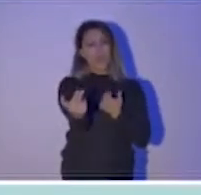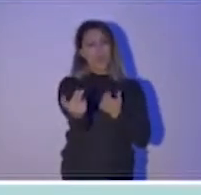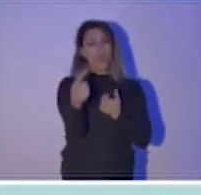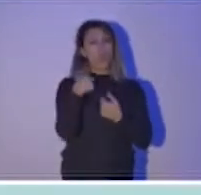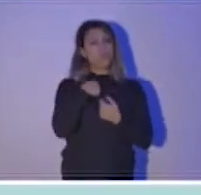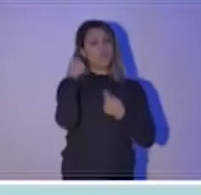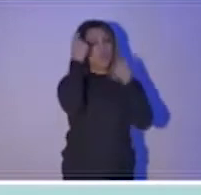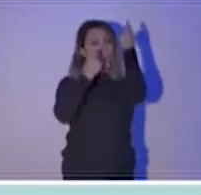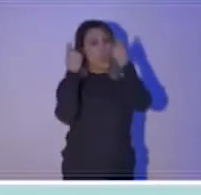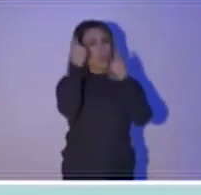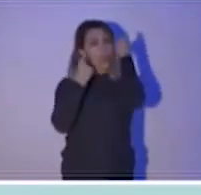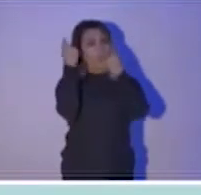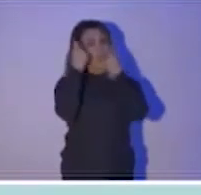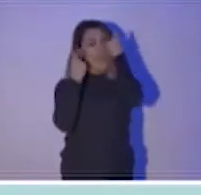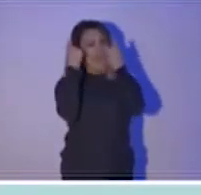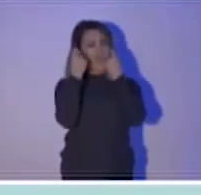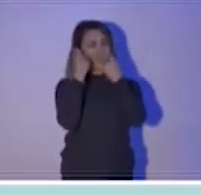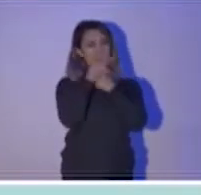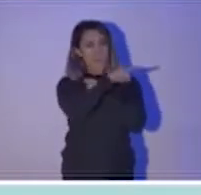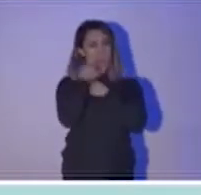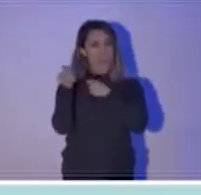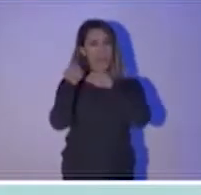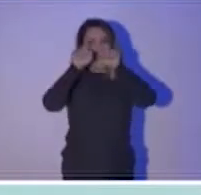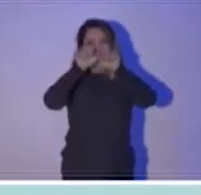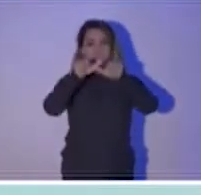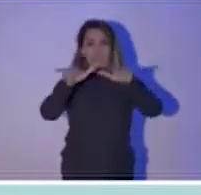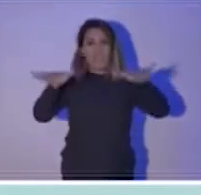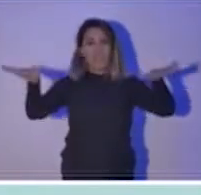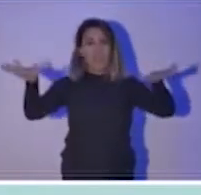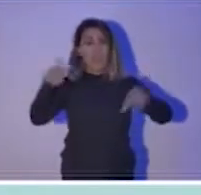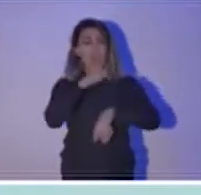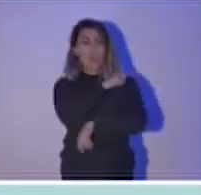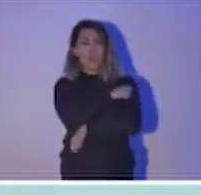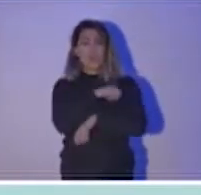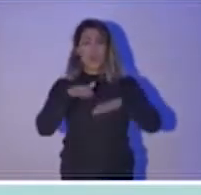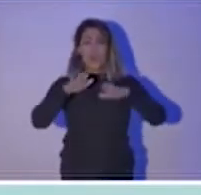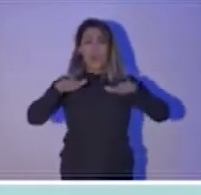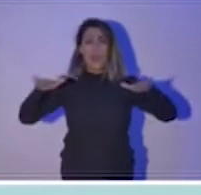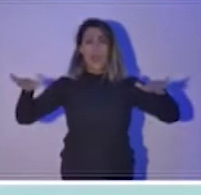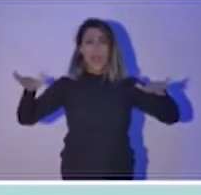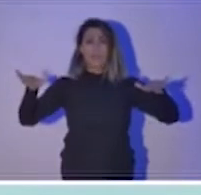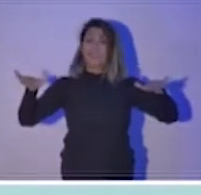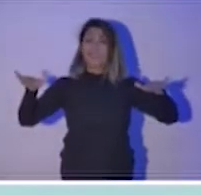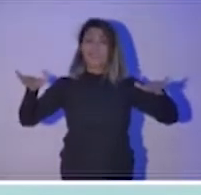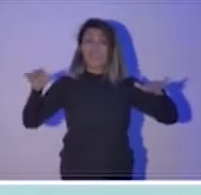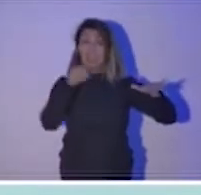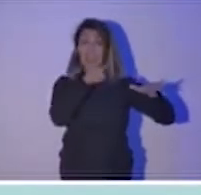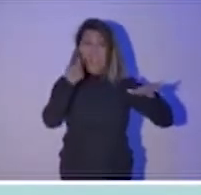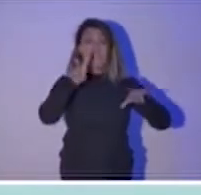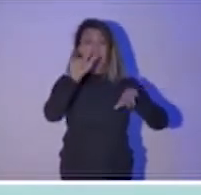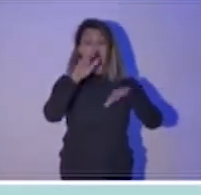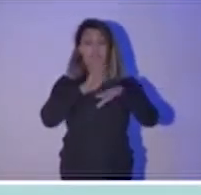mudar o destino de muitas outras pessoas. Então, o professor é inspirador de gente. Nós precisamos fazer com que ele